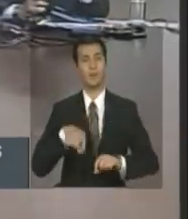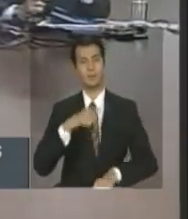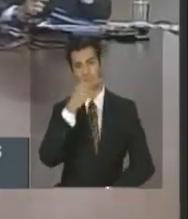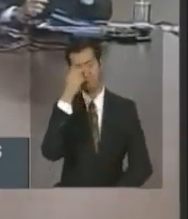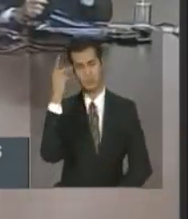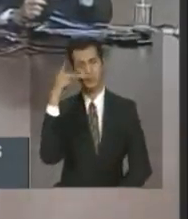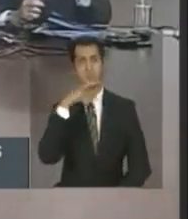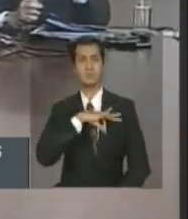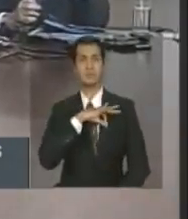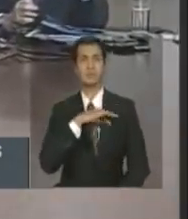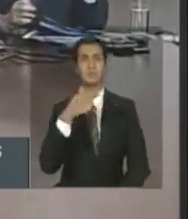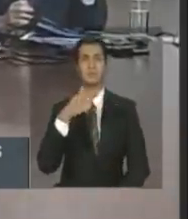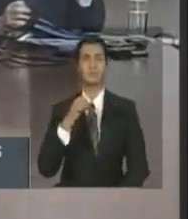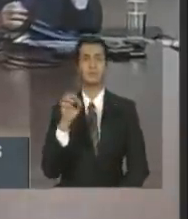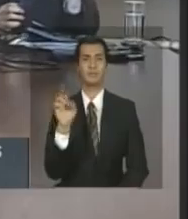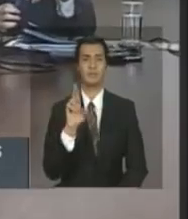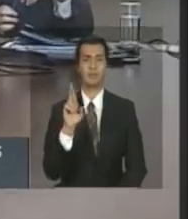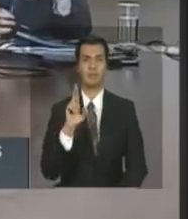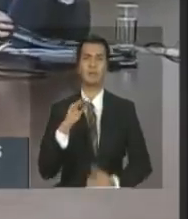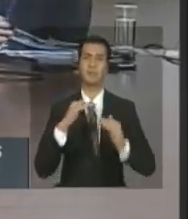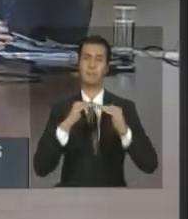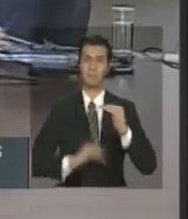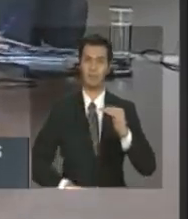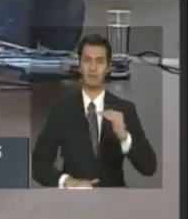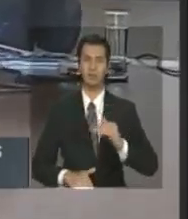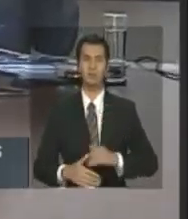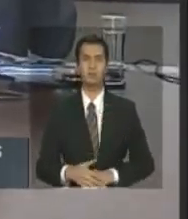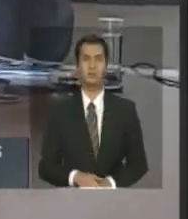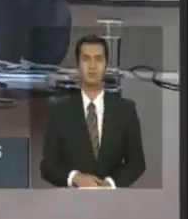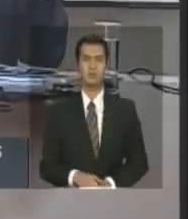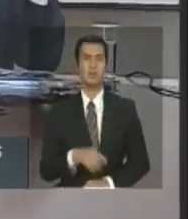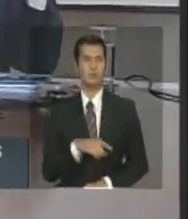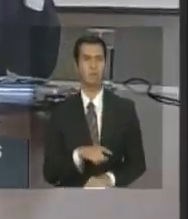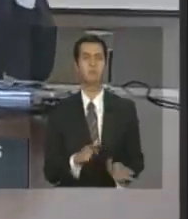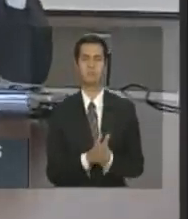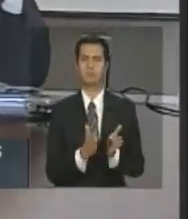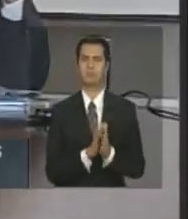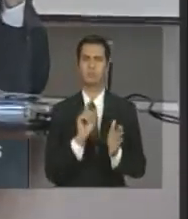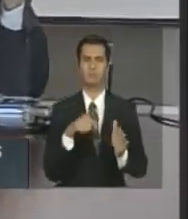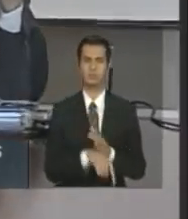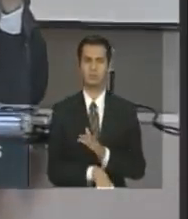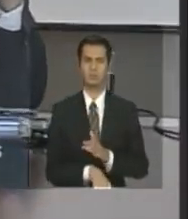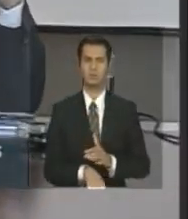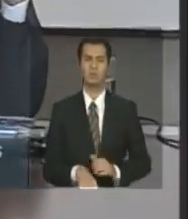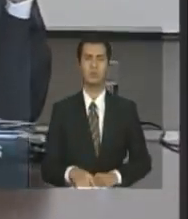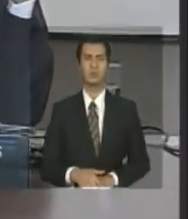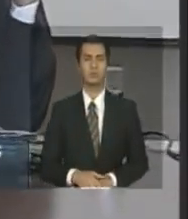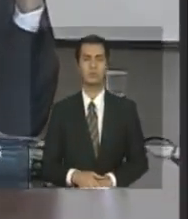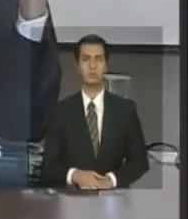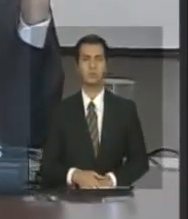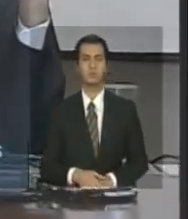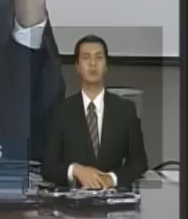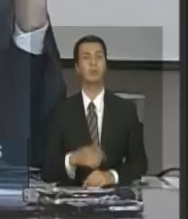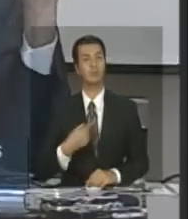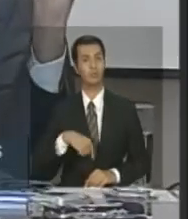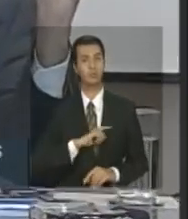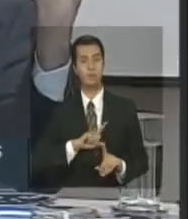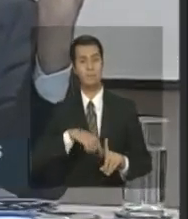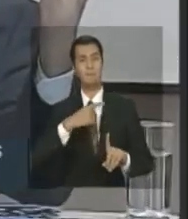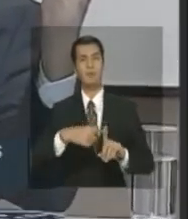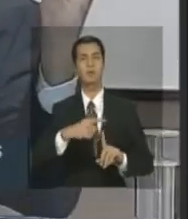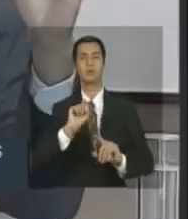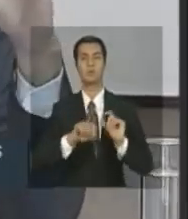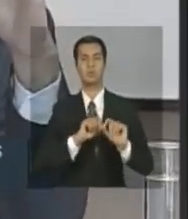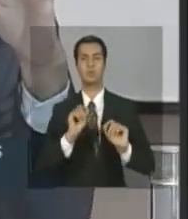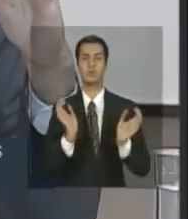R$70. Certo? Uma definição de lei. Entretanto, fizemos esse exercício com pontos de corte de 70 e de